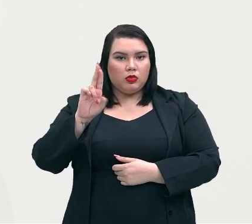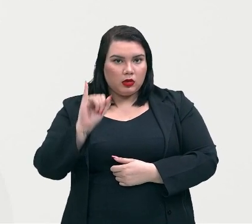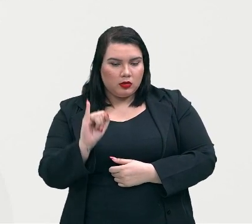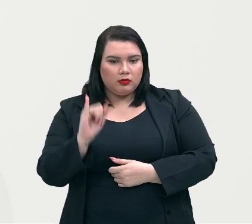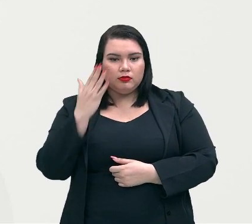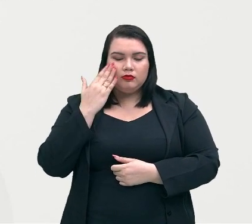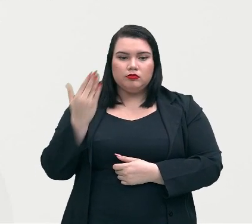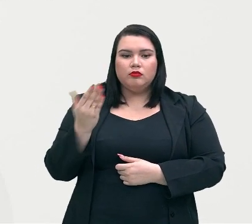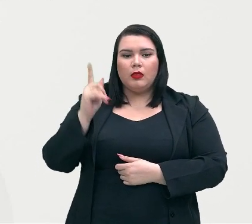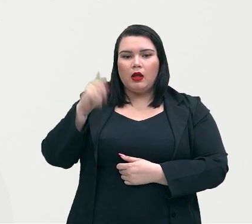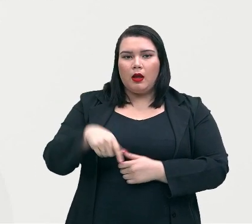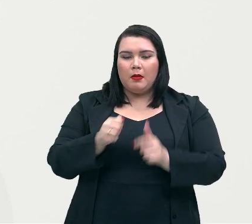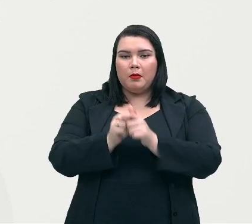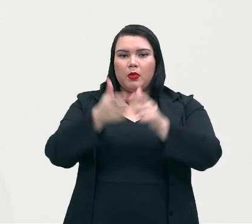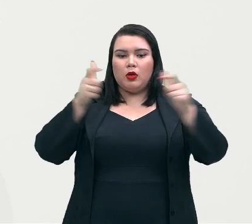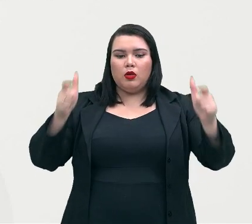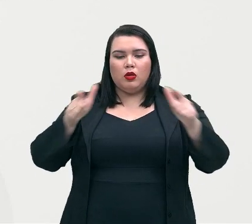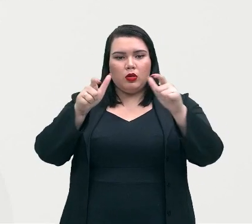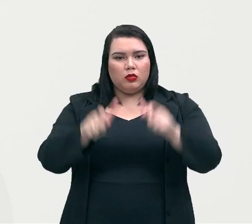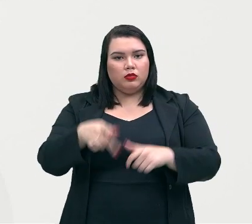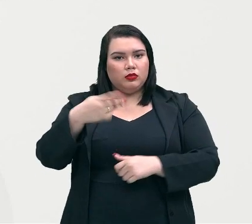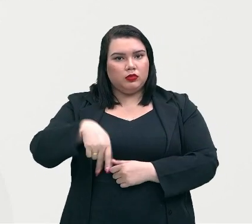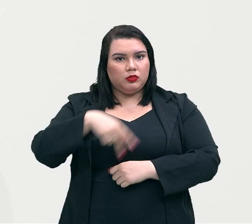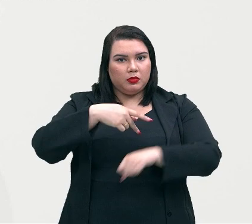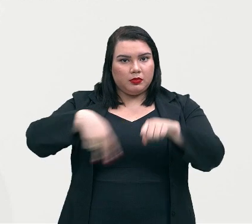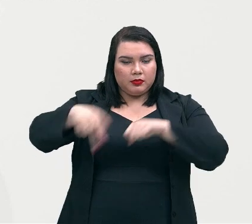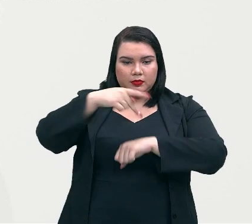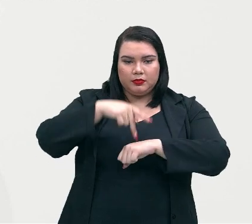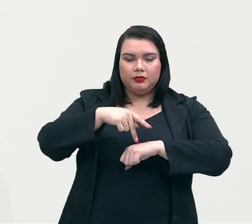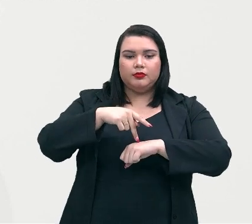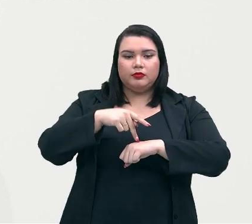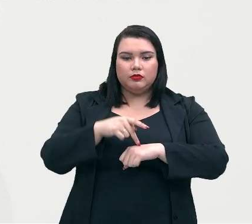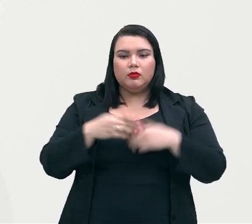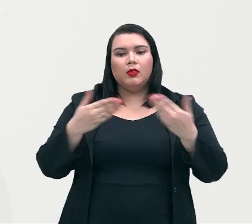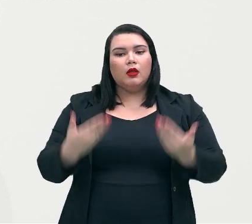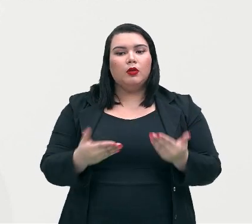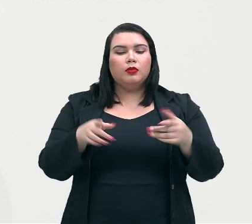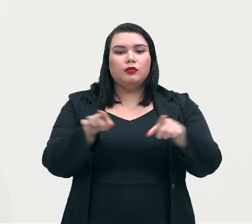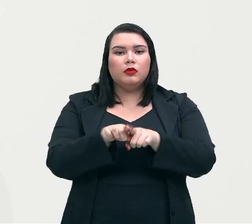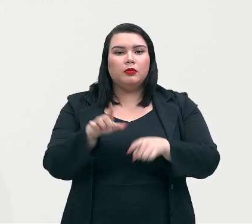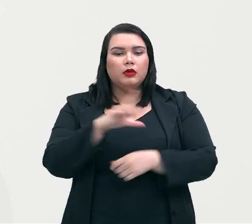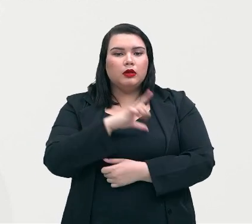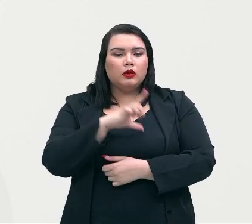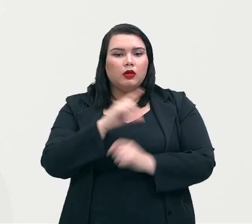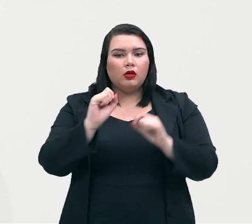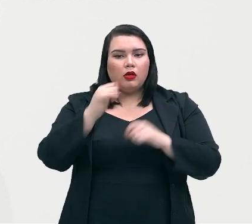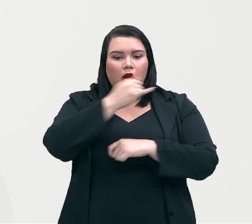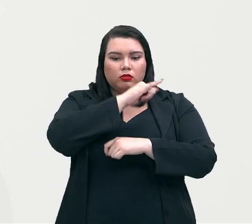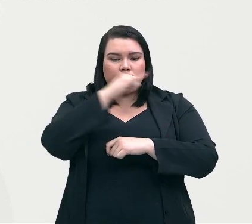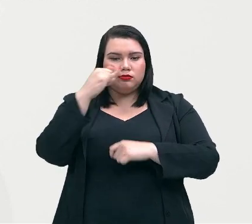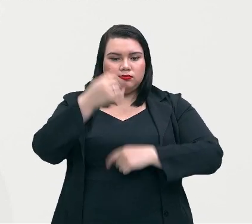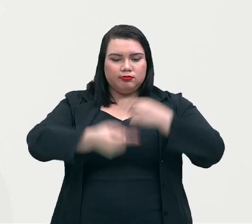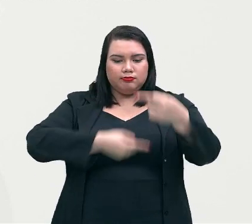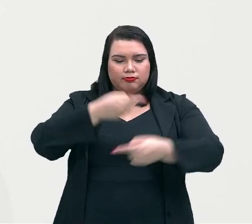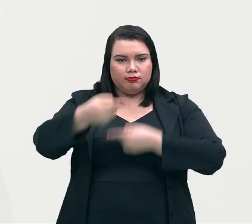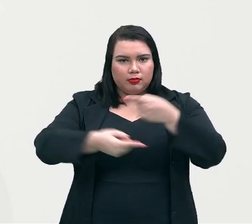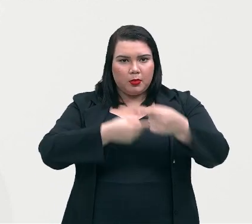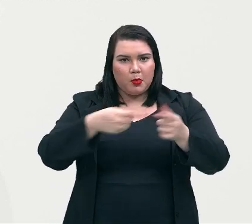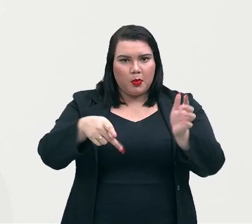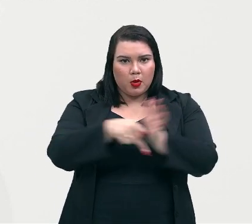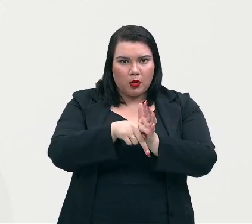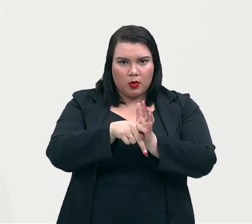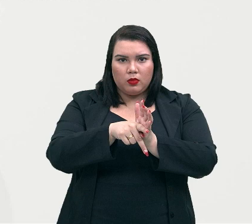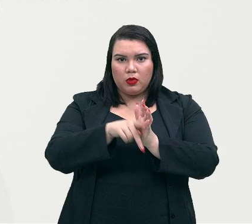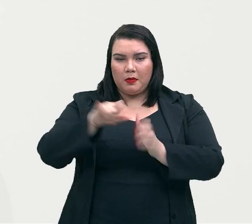uma das maiores usinas aqui do nosso país e acaba chegando, tá? Essa energia formada aí na hidrelétrica